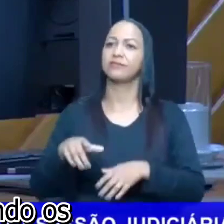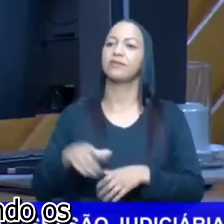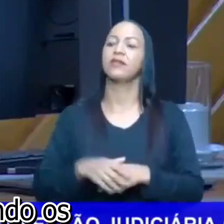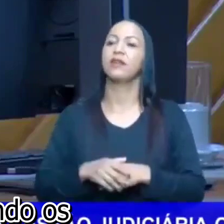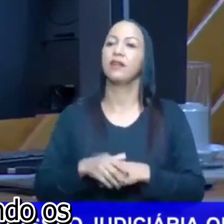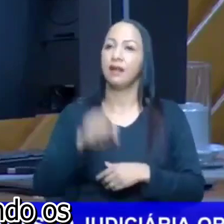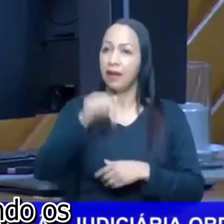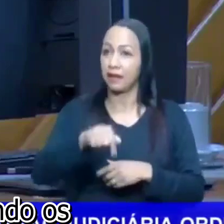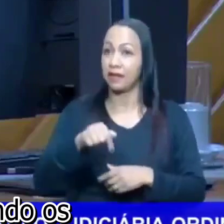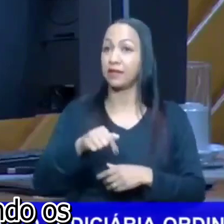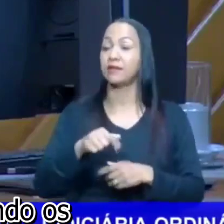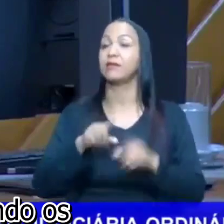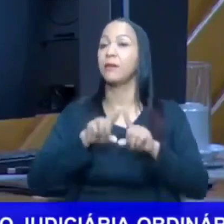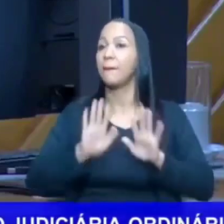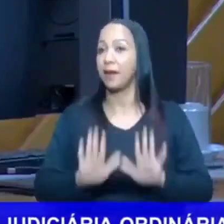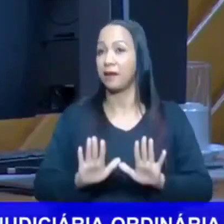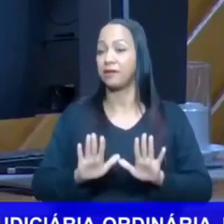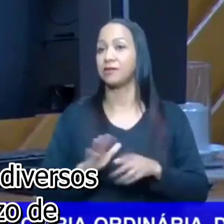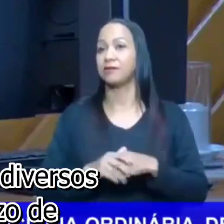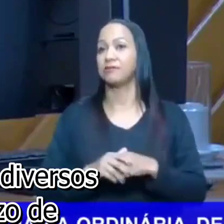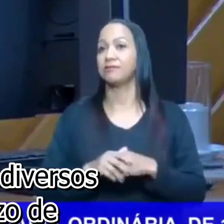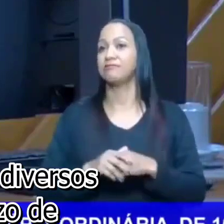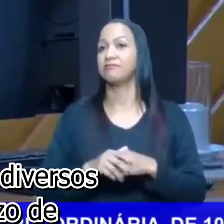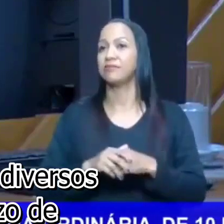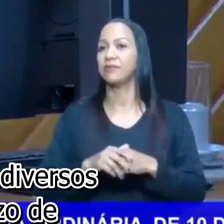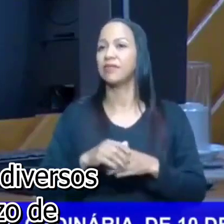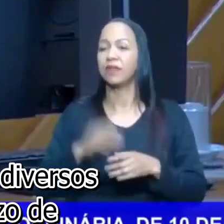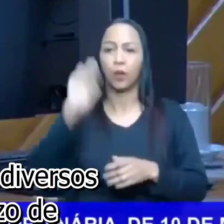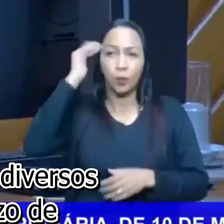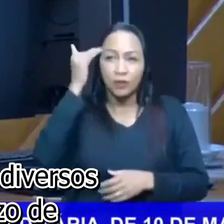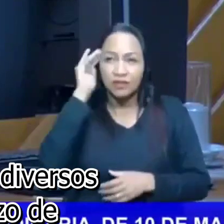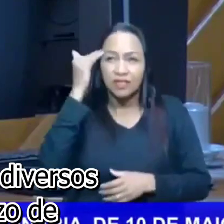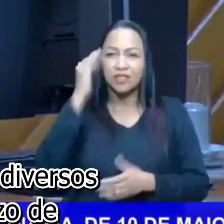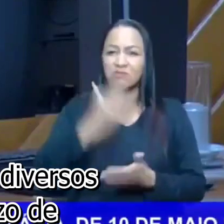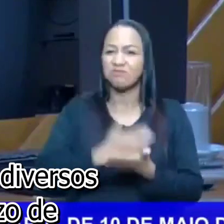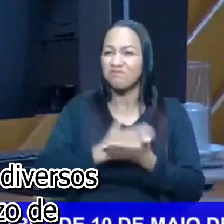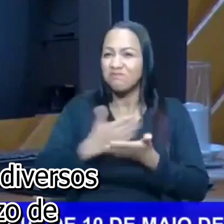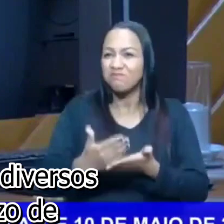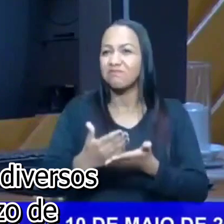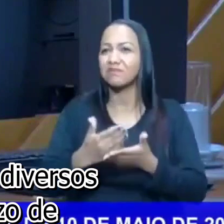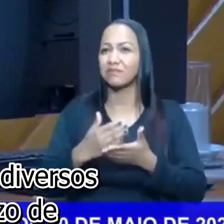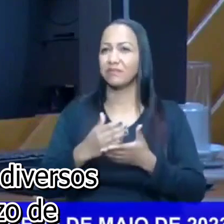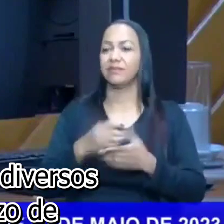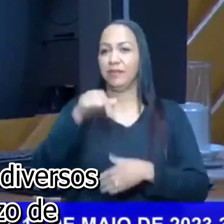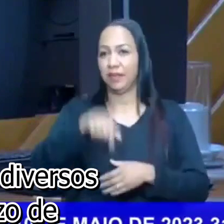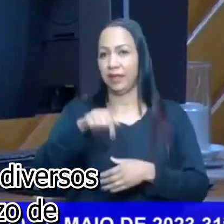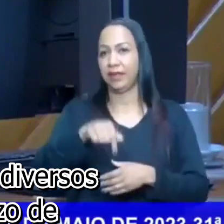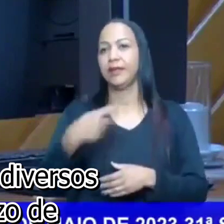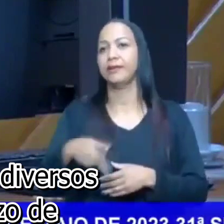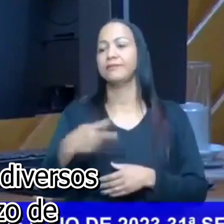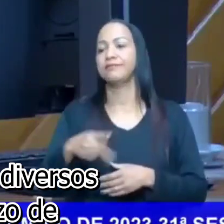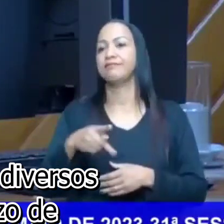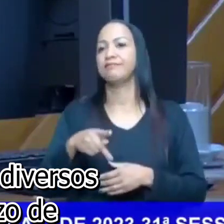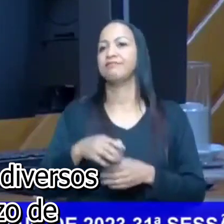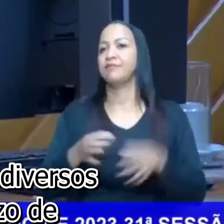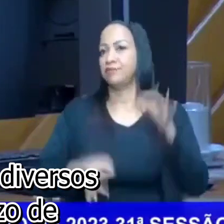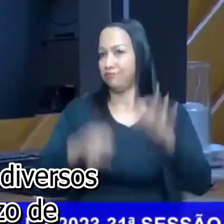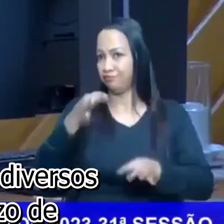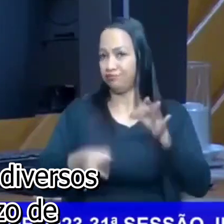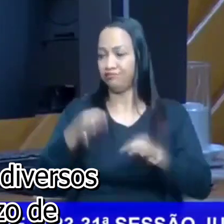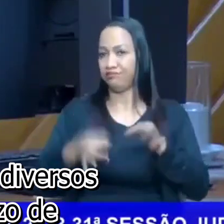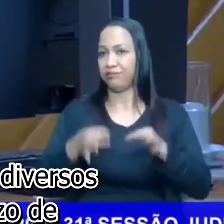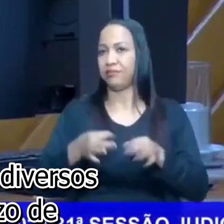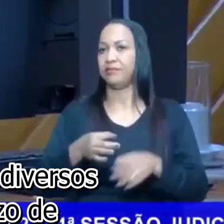aqui. Contudo, considerando os precedentes e o entendimento dessa casa em diversos julgados, e aí eu